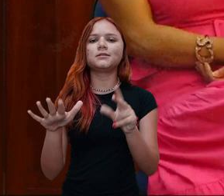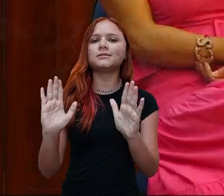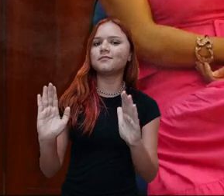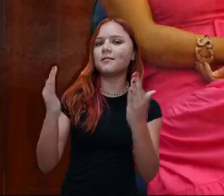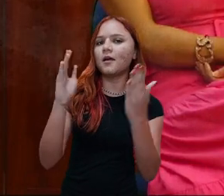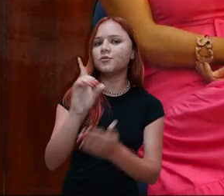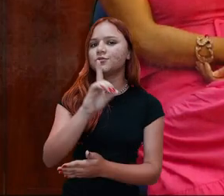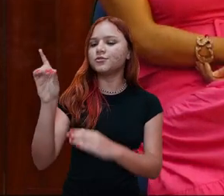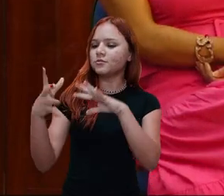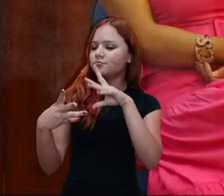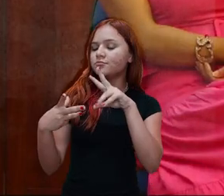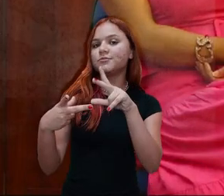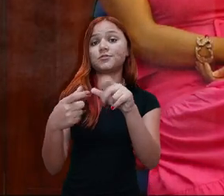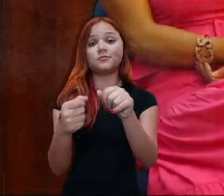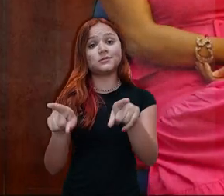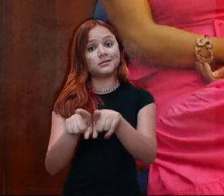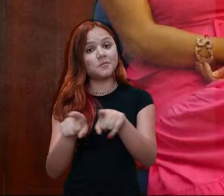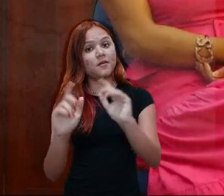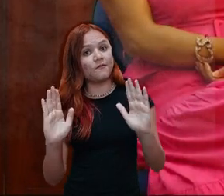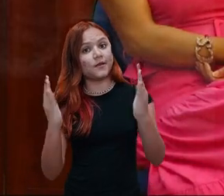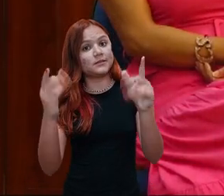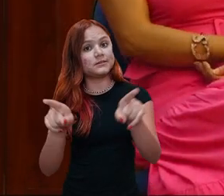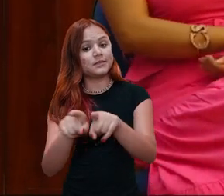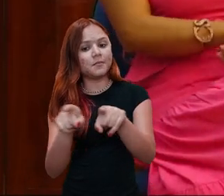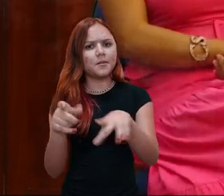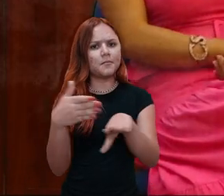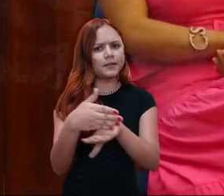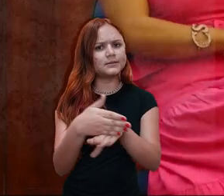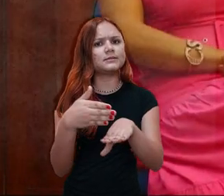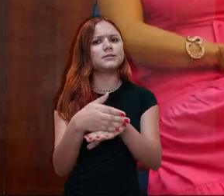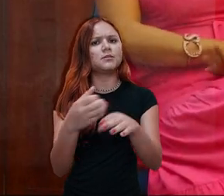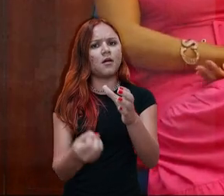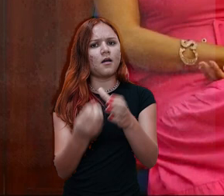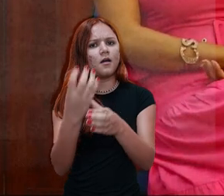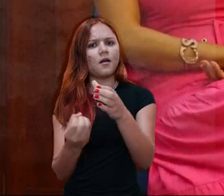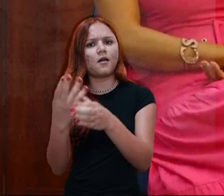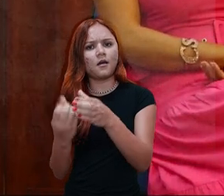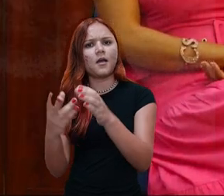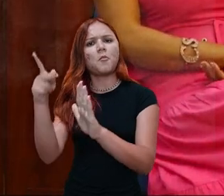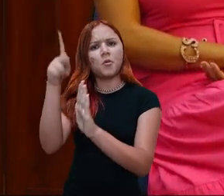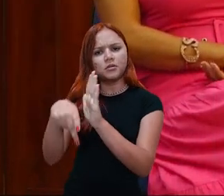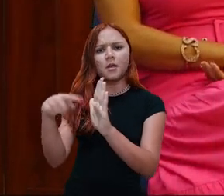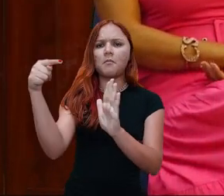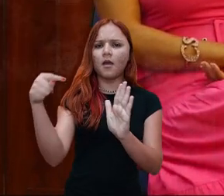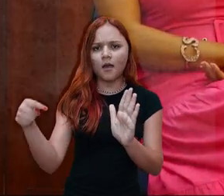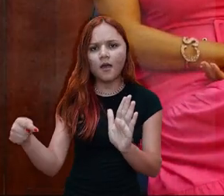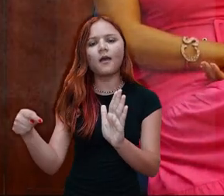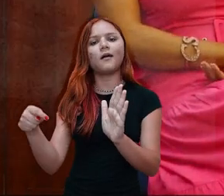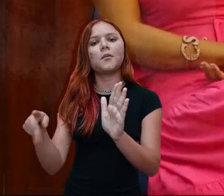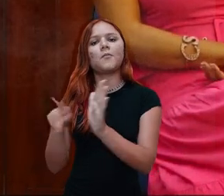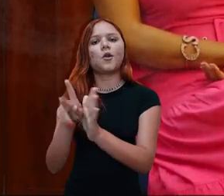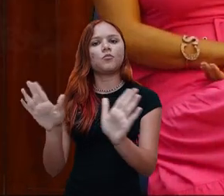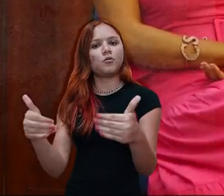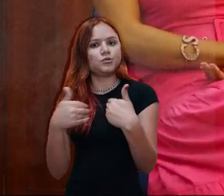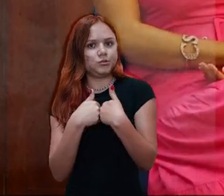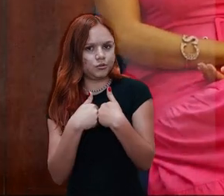Dia Mundial? Comemora e participa e traz ações para a conscientização do espectro autista, da pessoa com espectro